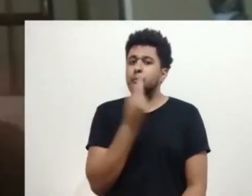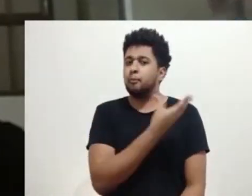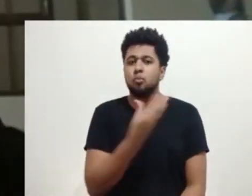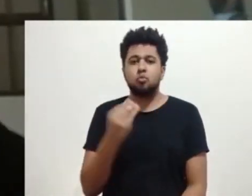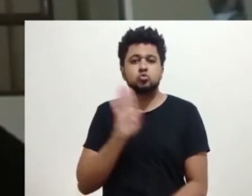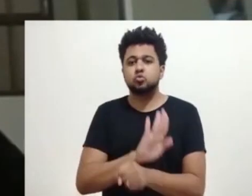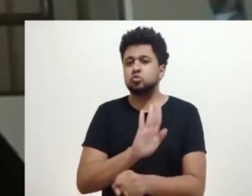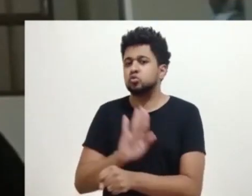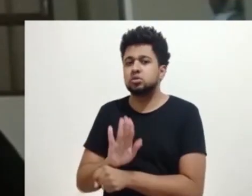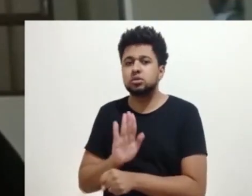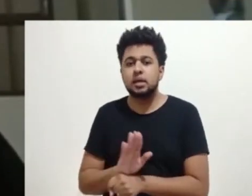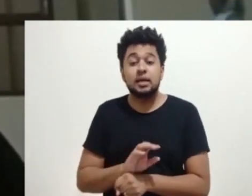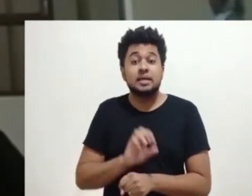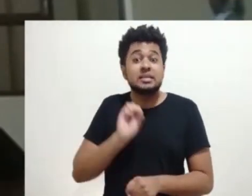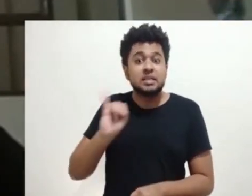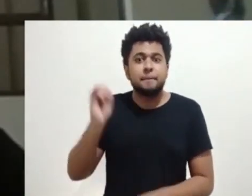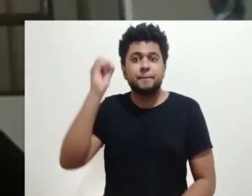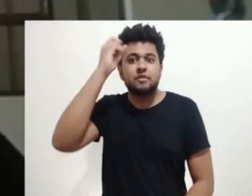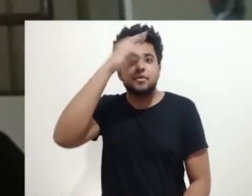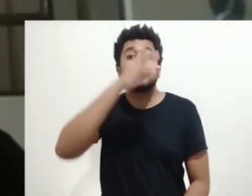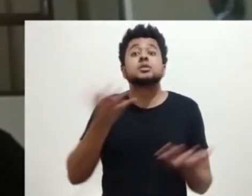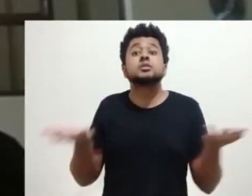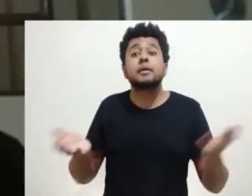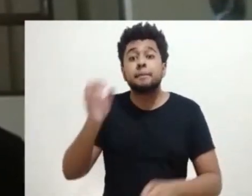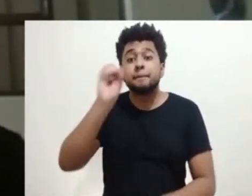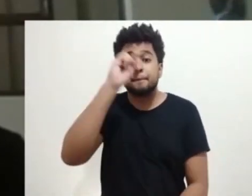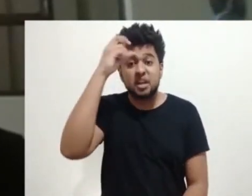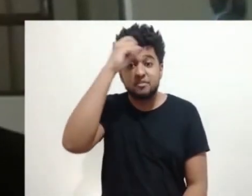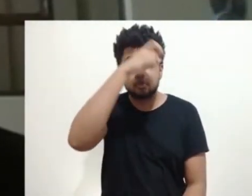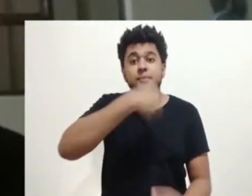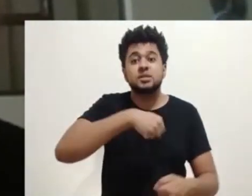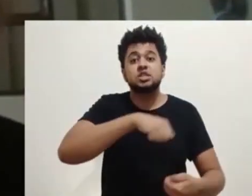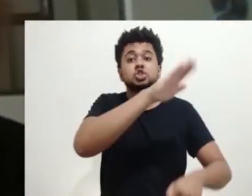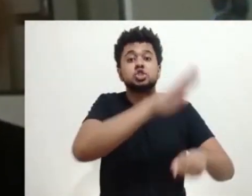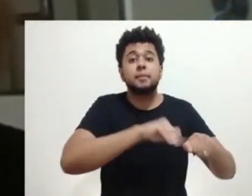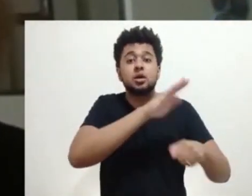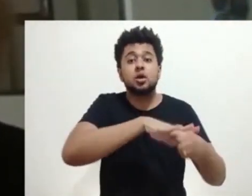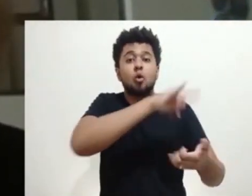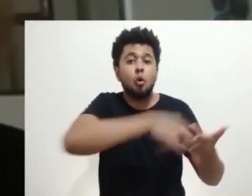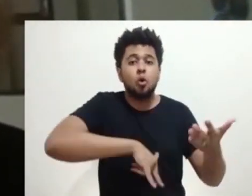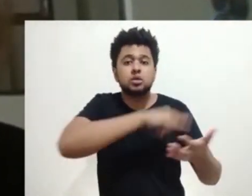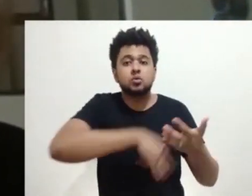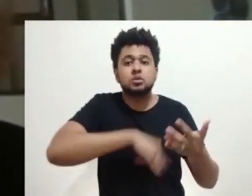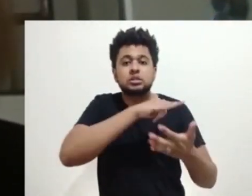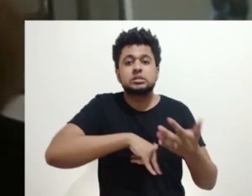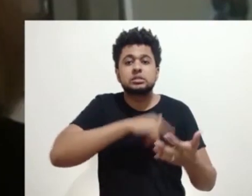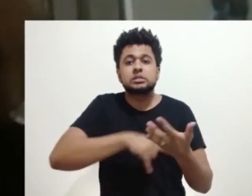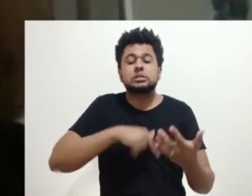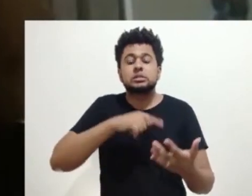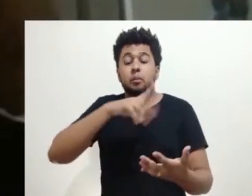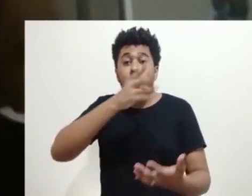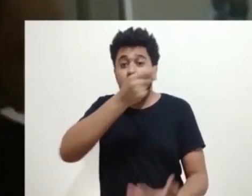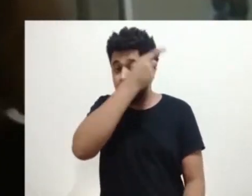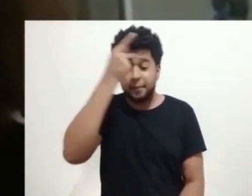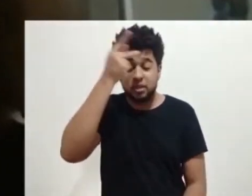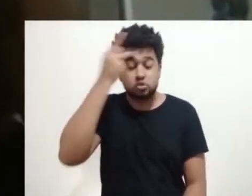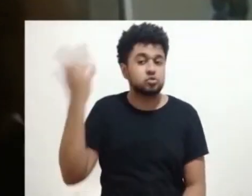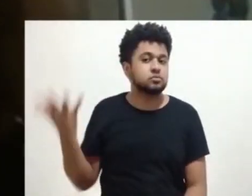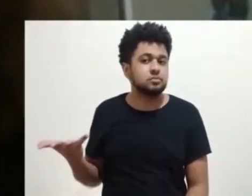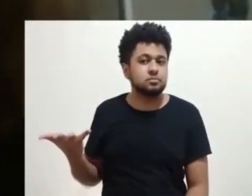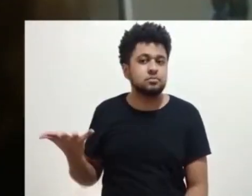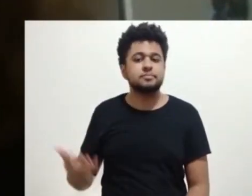prefeitura ter que contratar esse montante, o Estado, a prefeitura, ter que contratar um montante de pessoas. Tem a questão do